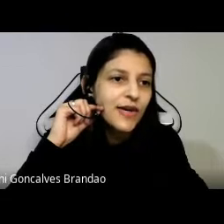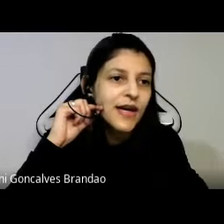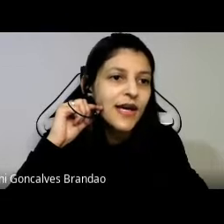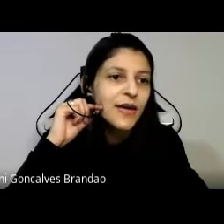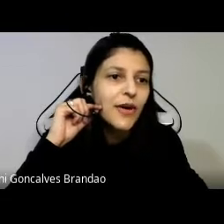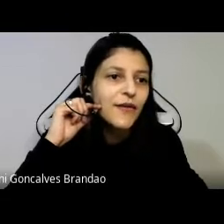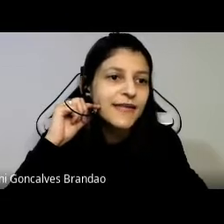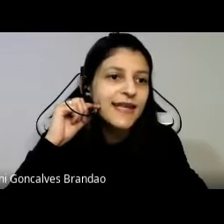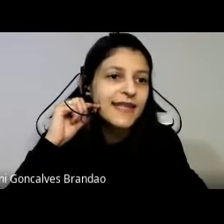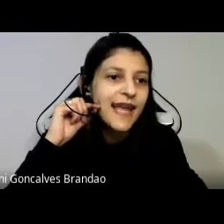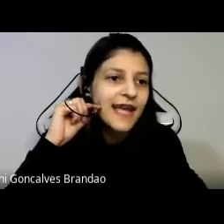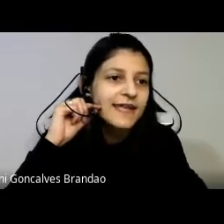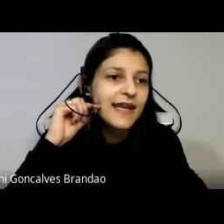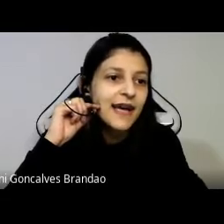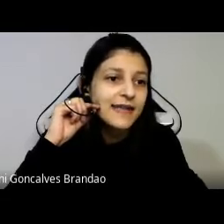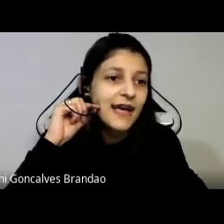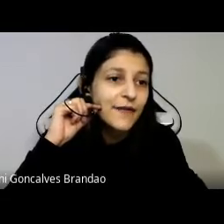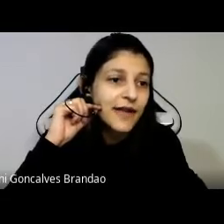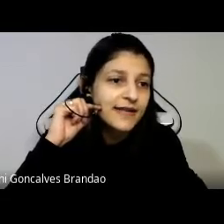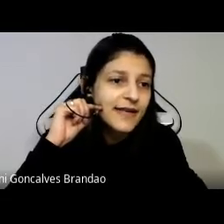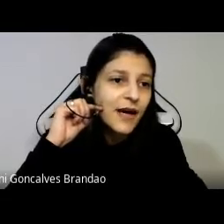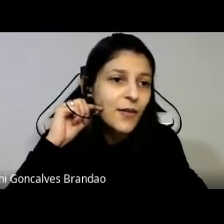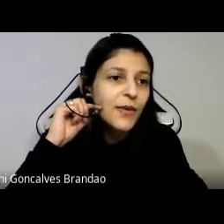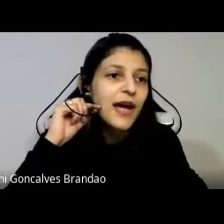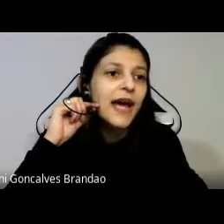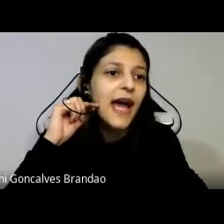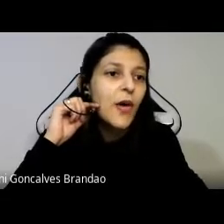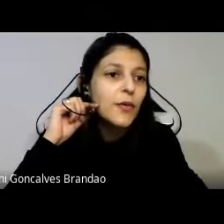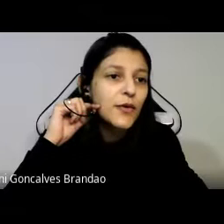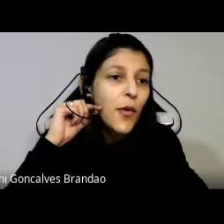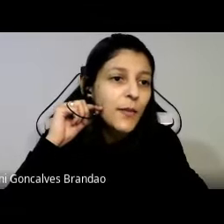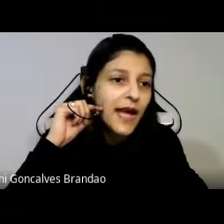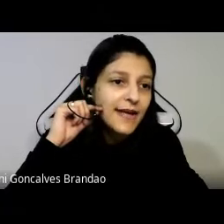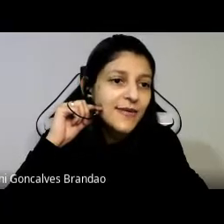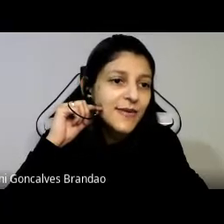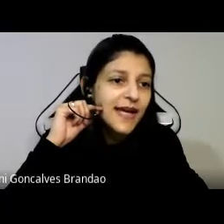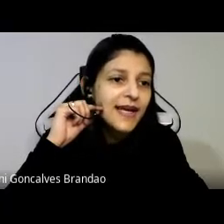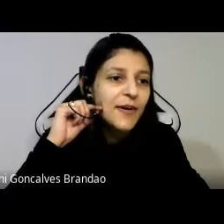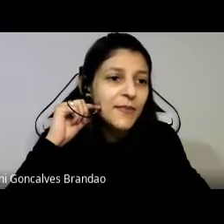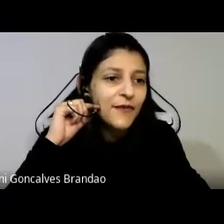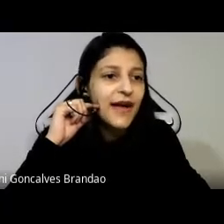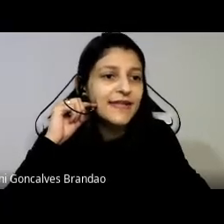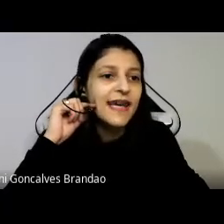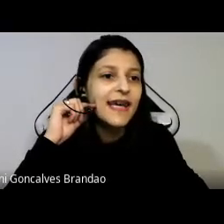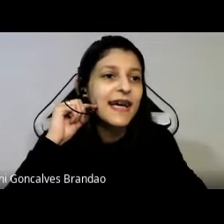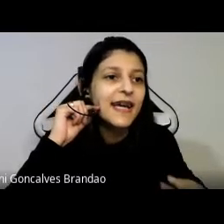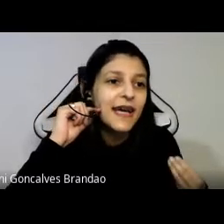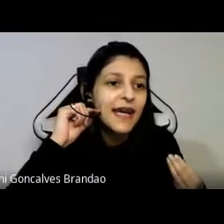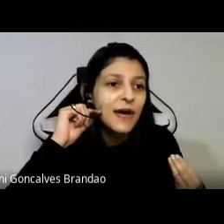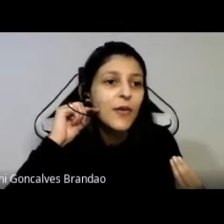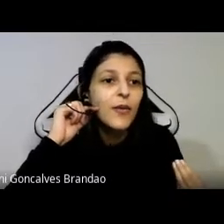assunto. E quando você tem essa reflexão, é algo muito complexo, né? Para